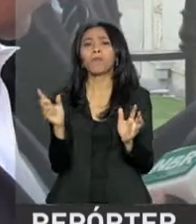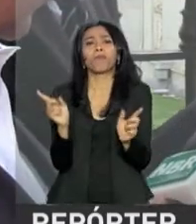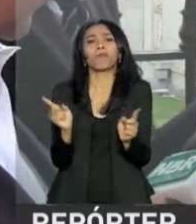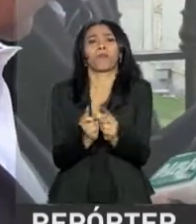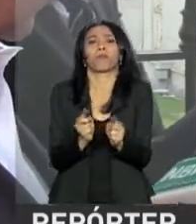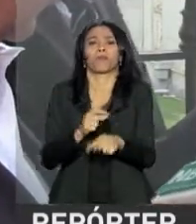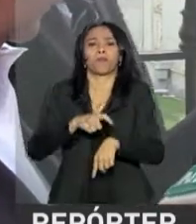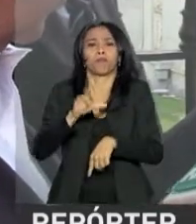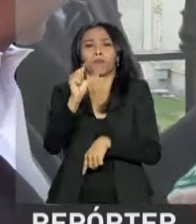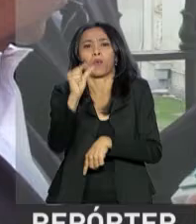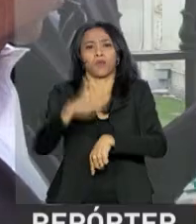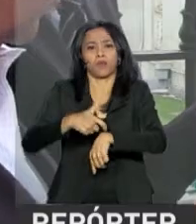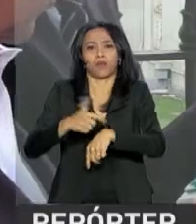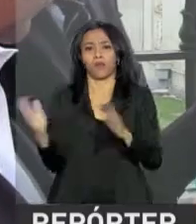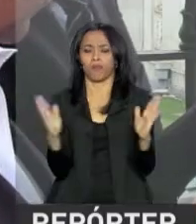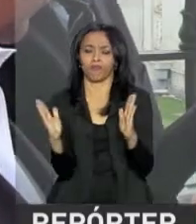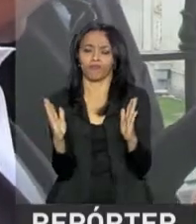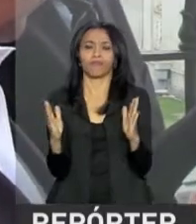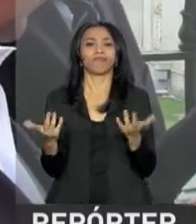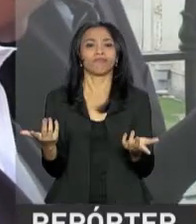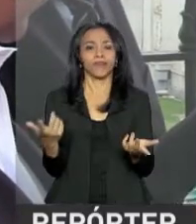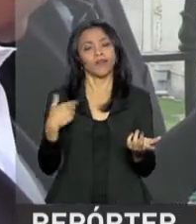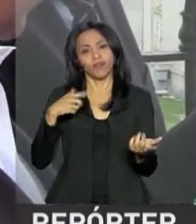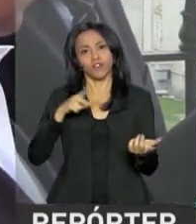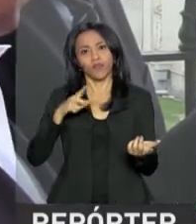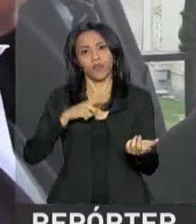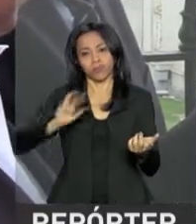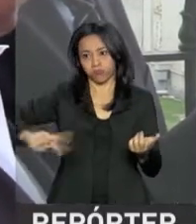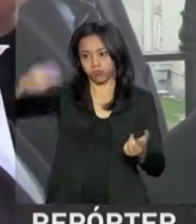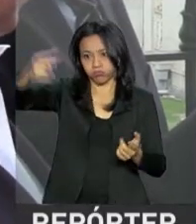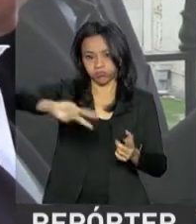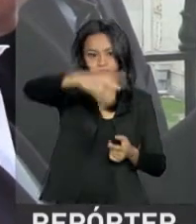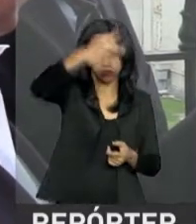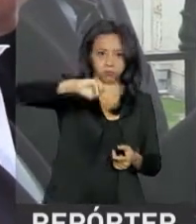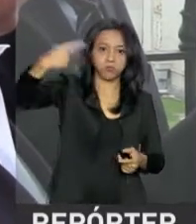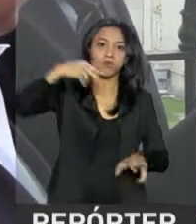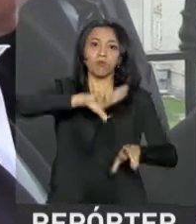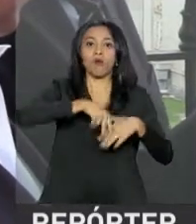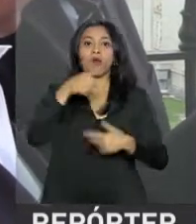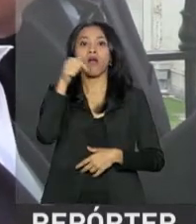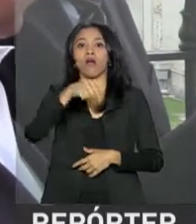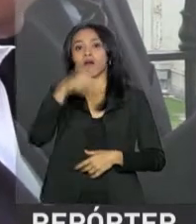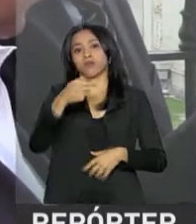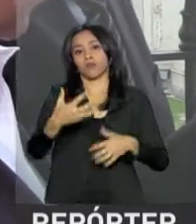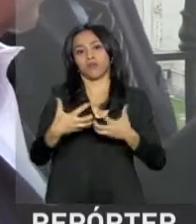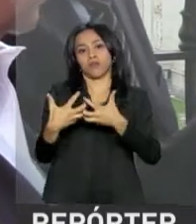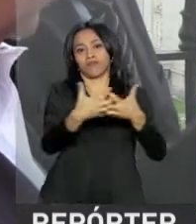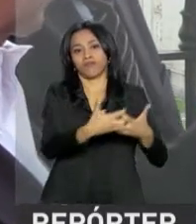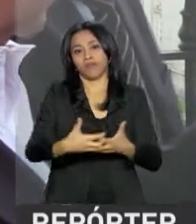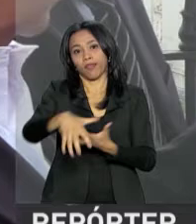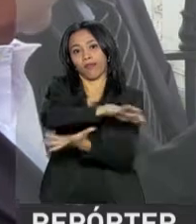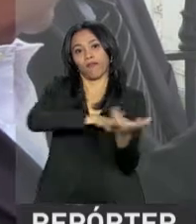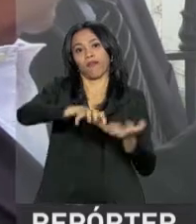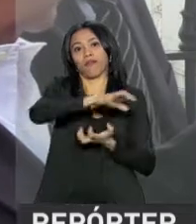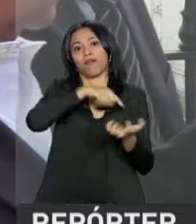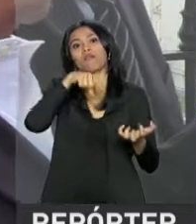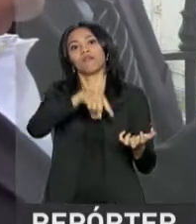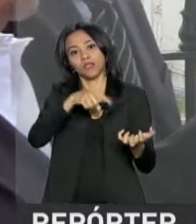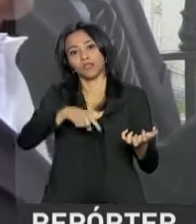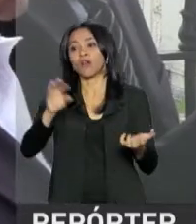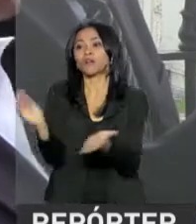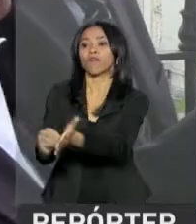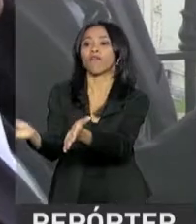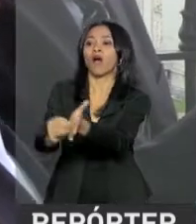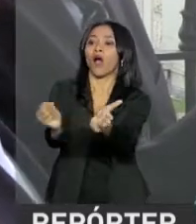que aconteceu é que tivemos um choque de preço por conta da greve, que levou à indisponibilidade de determinados produtos. Isso, a ausência